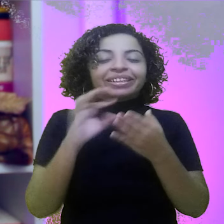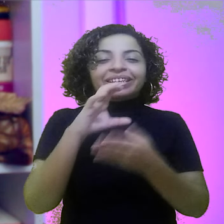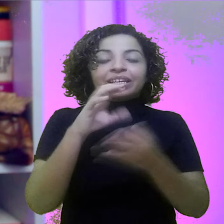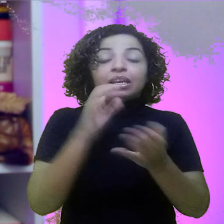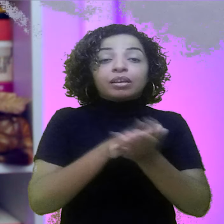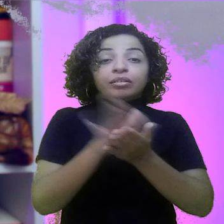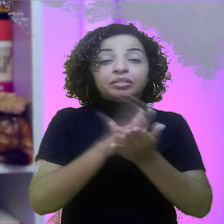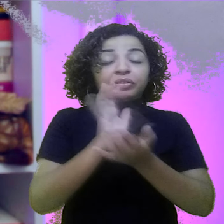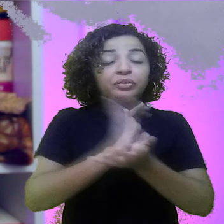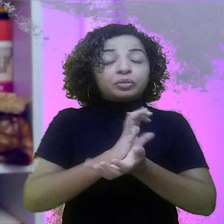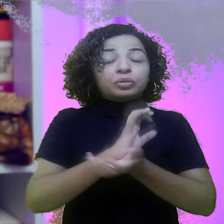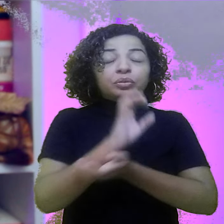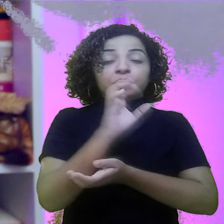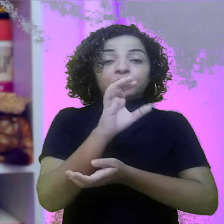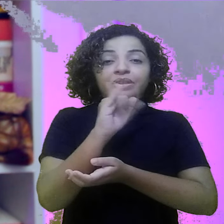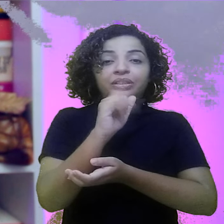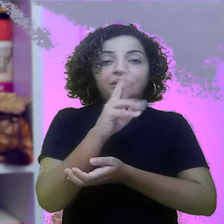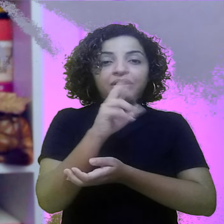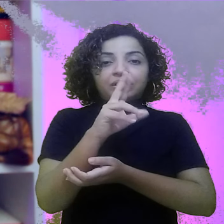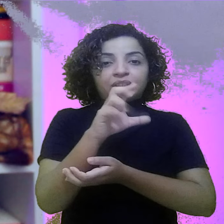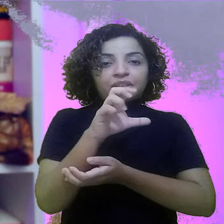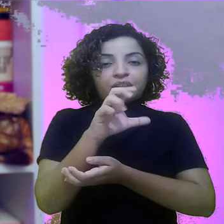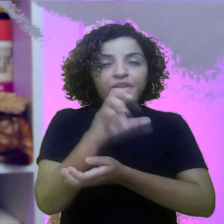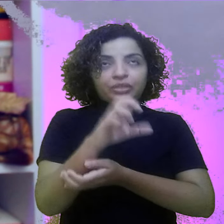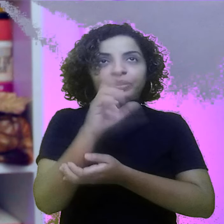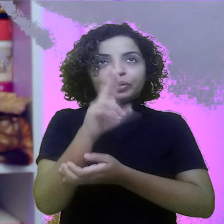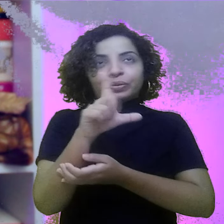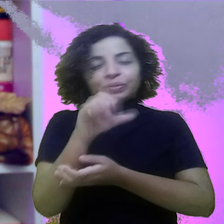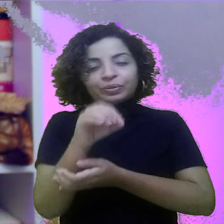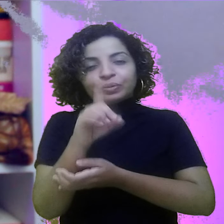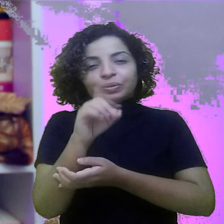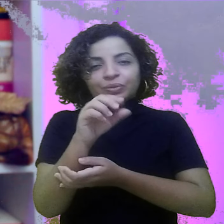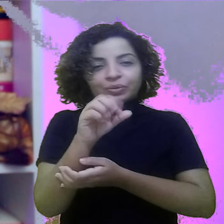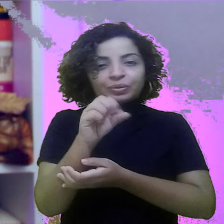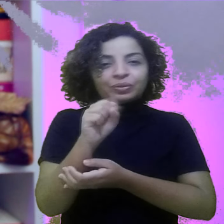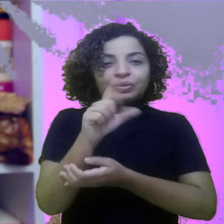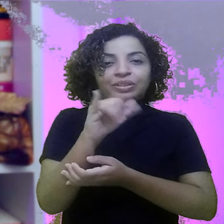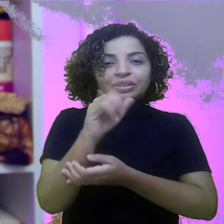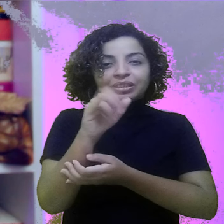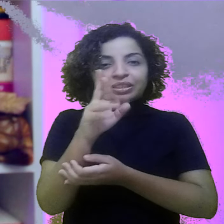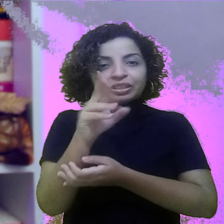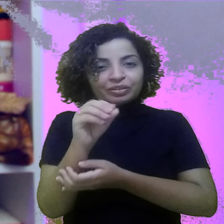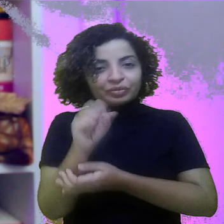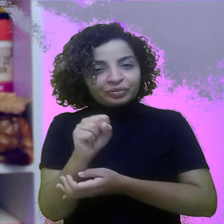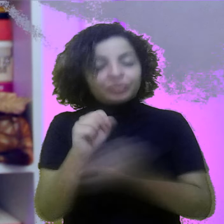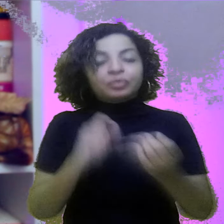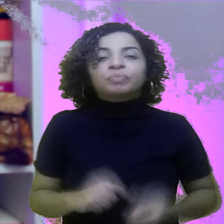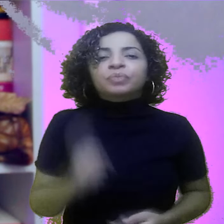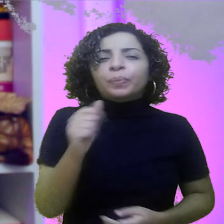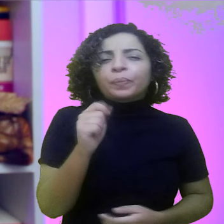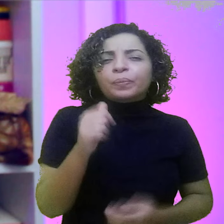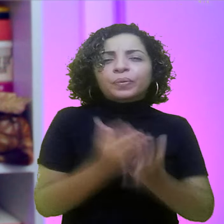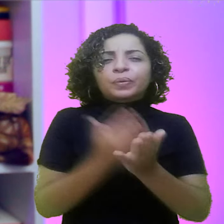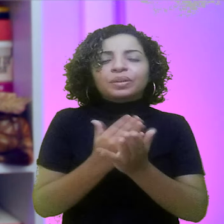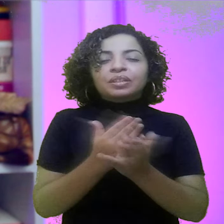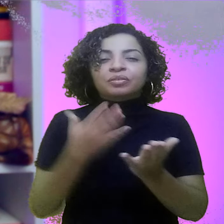Livro. São edições muito confortáveis de ler. Aqui, ó, com a mãozinha que você segura. Poucos livros